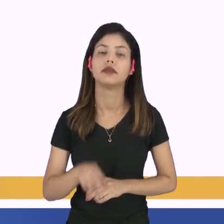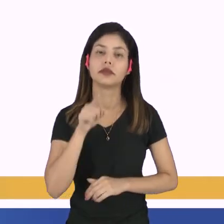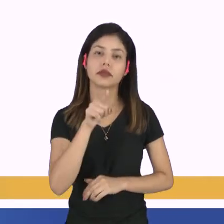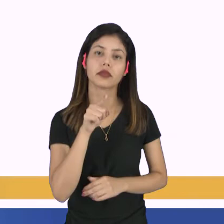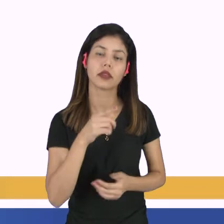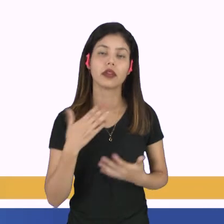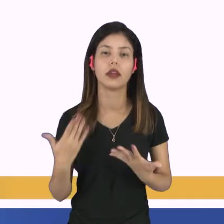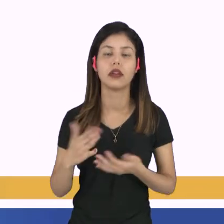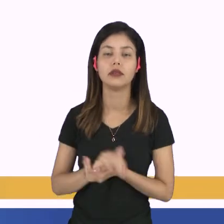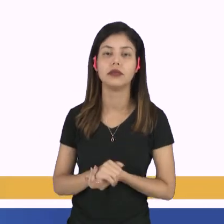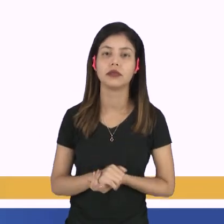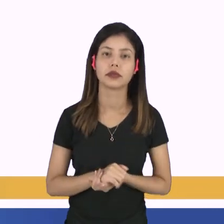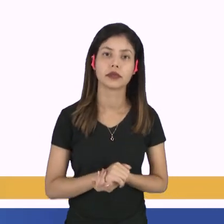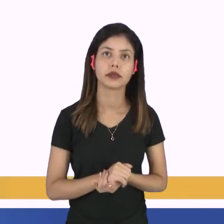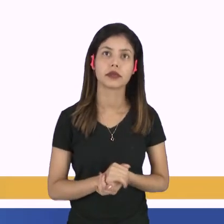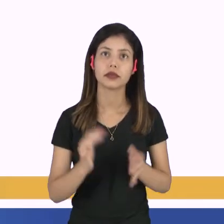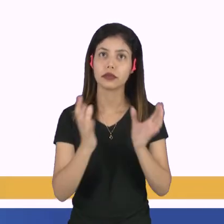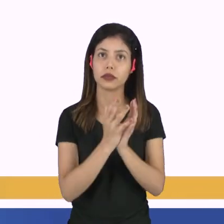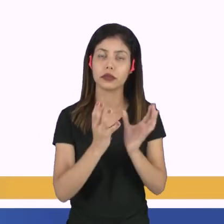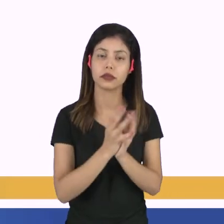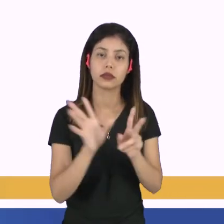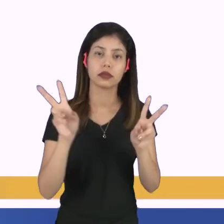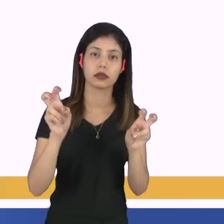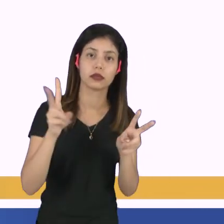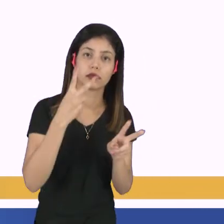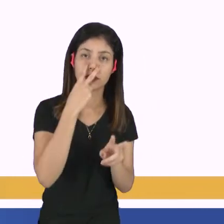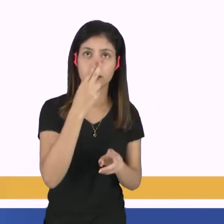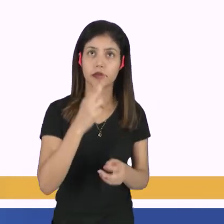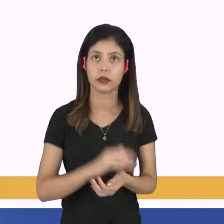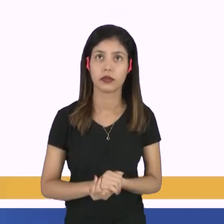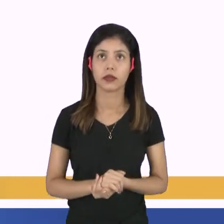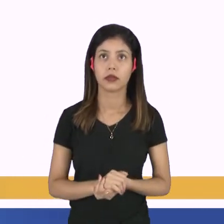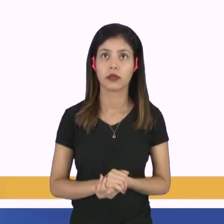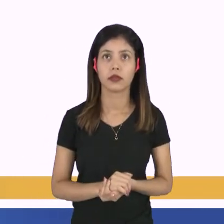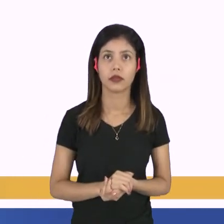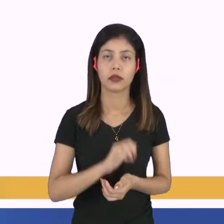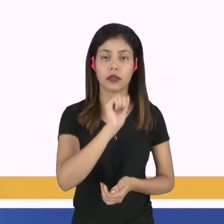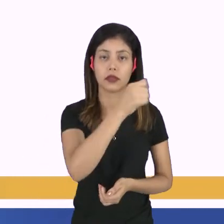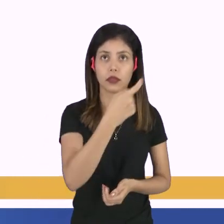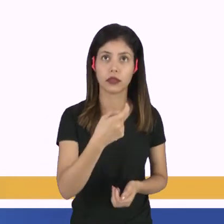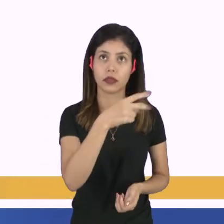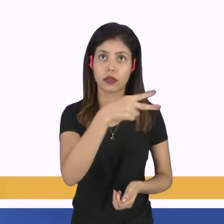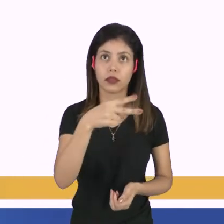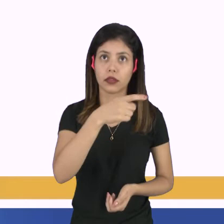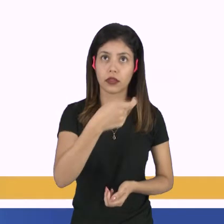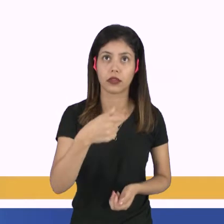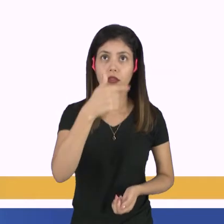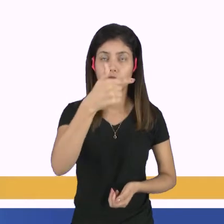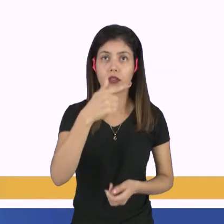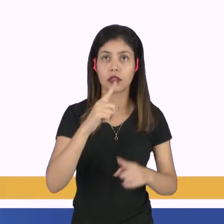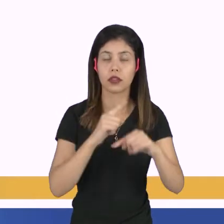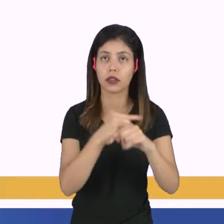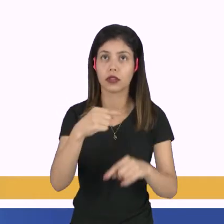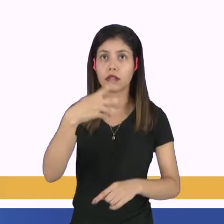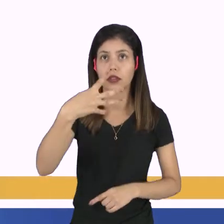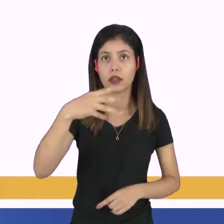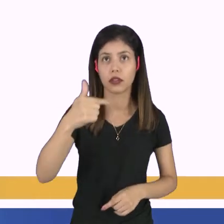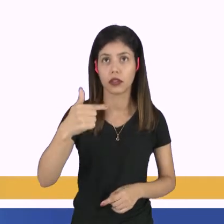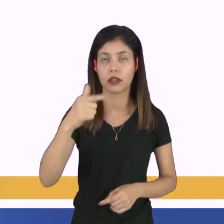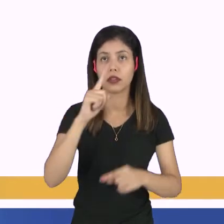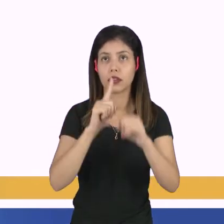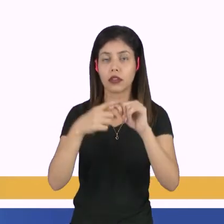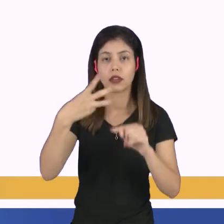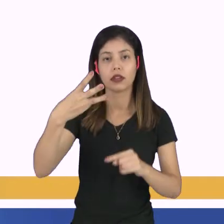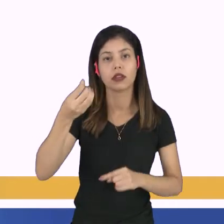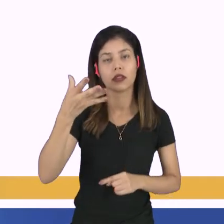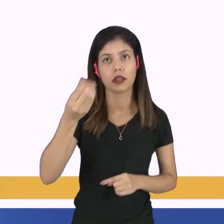ó, agrupando aqui os termos semelhantes, nós vamos ter que A de x é dado por x ao quadrado menos